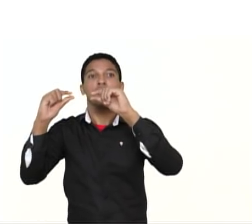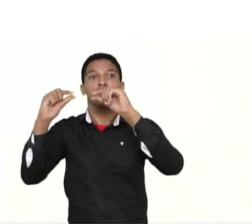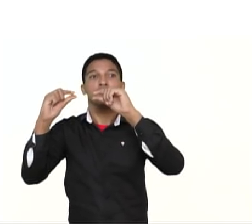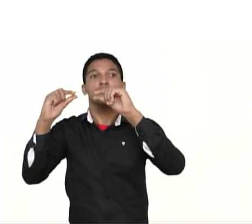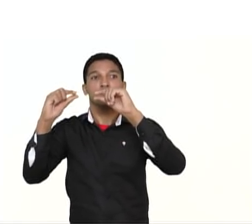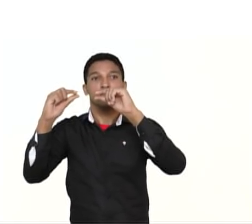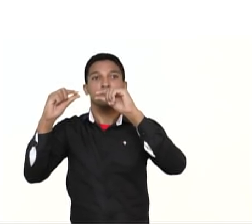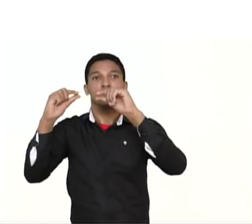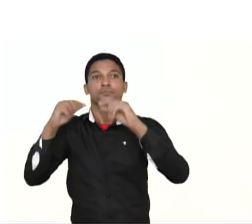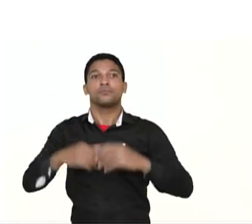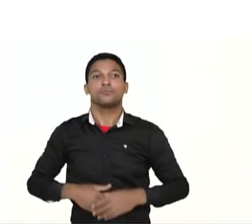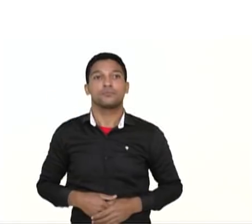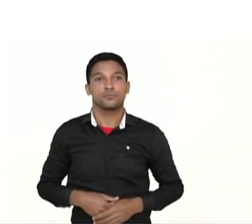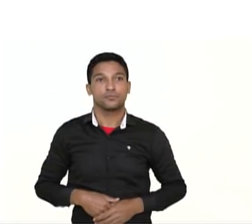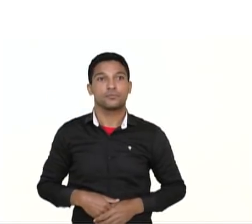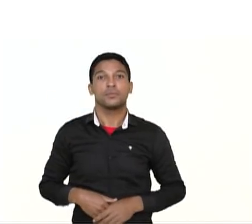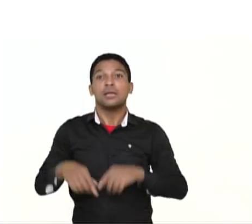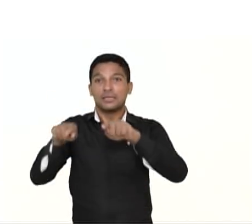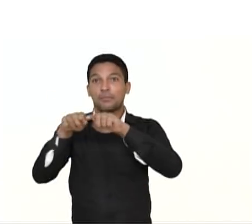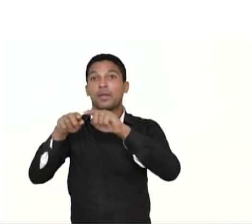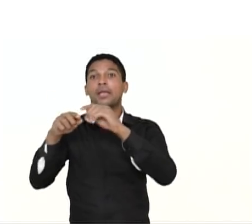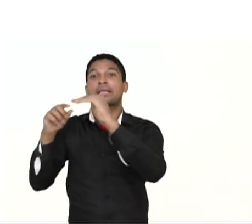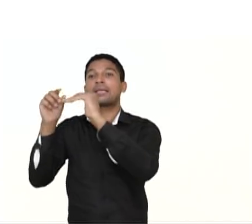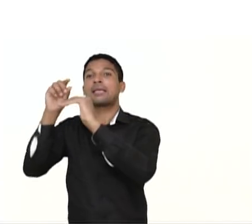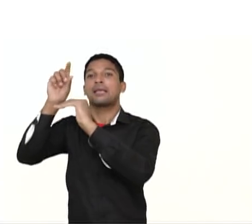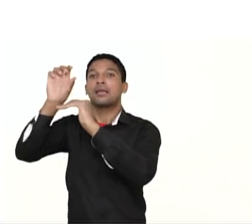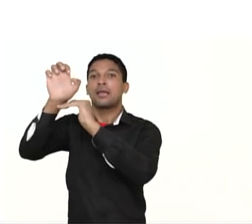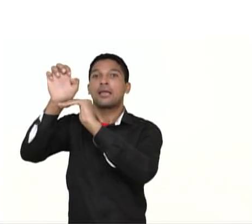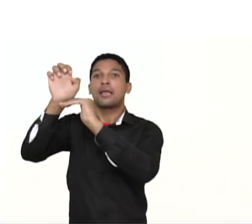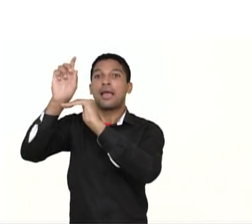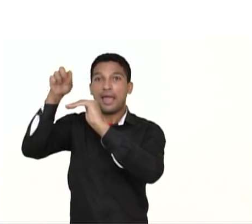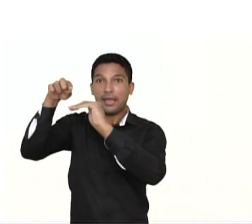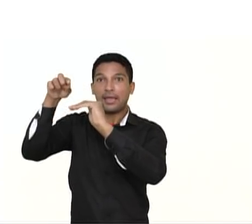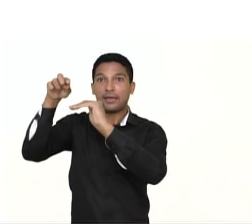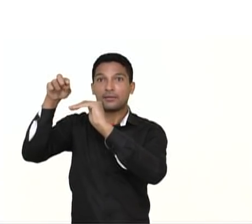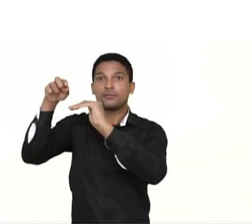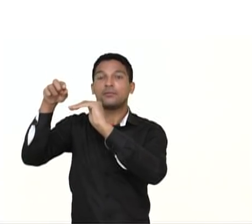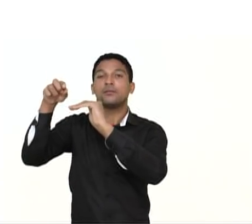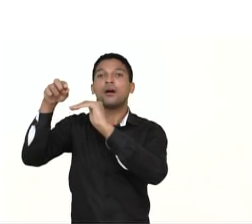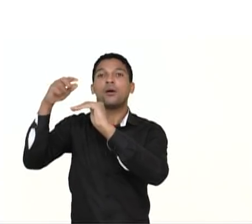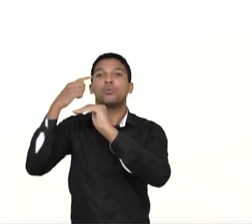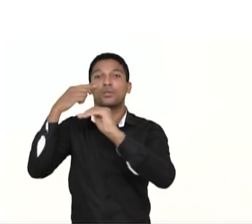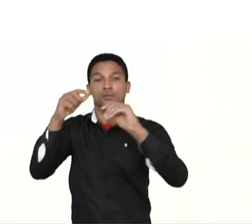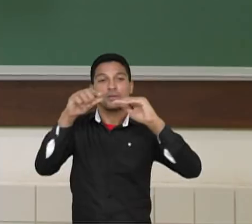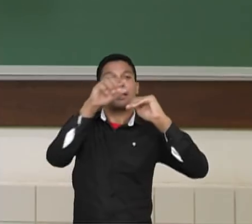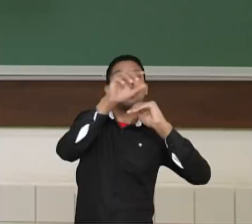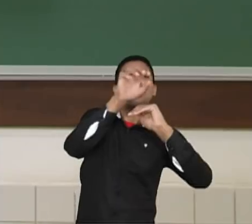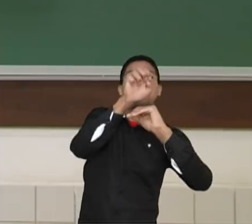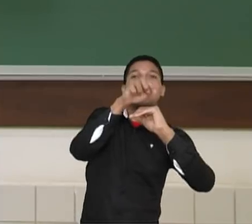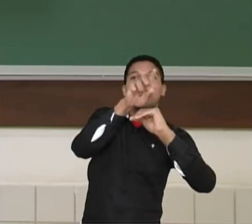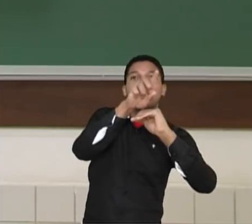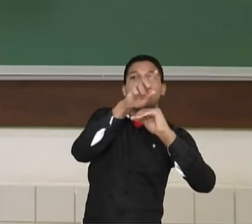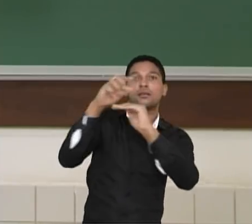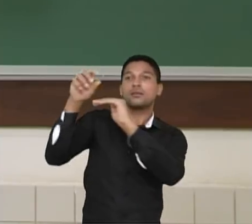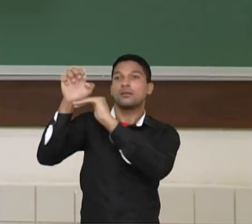Amazônia é e é um grande ecossistema. Então, nós temos a presença de duas orações, né? Tendo a presença de duas orações,